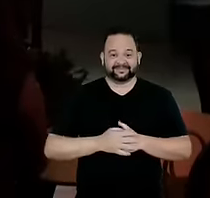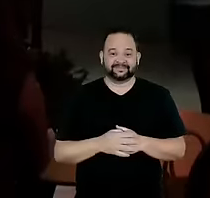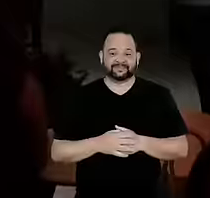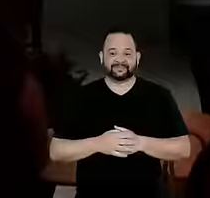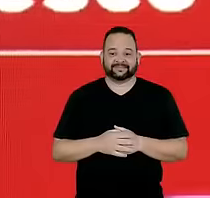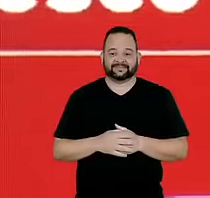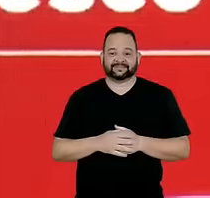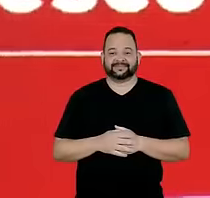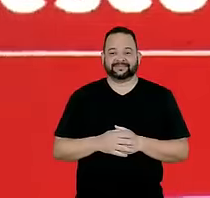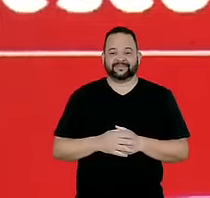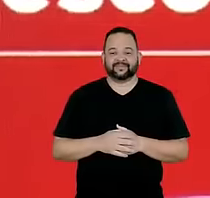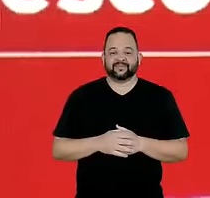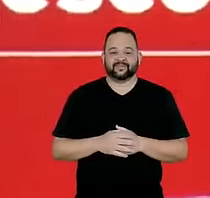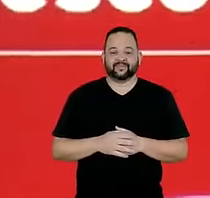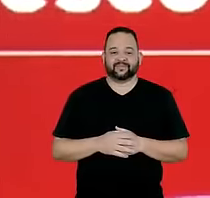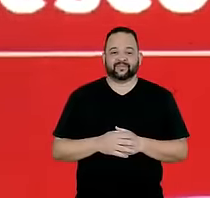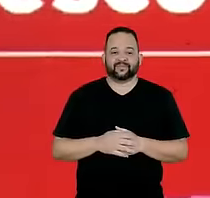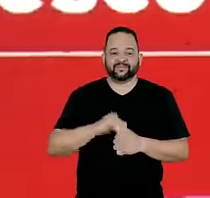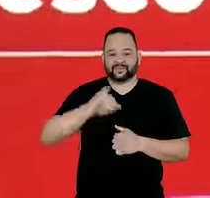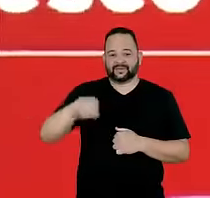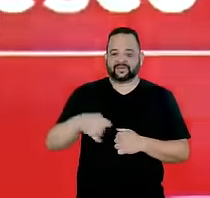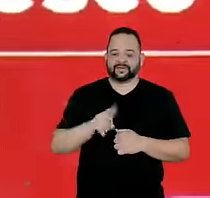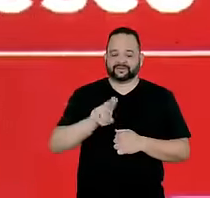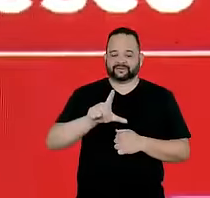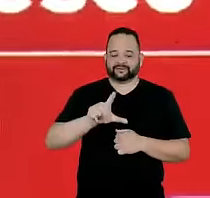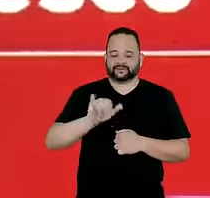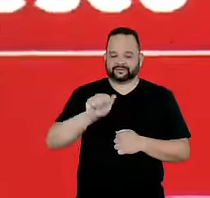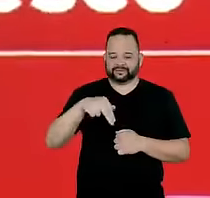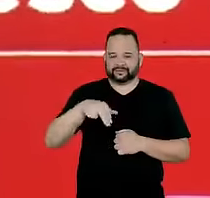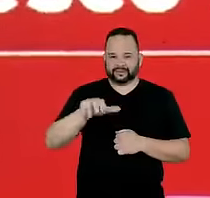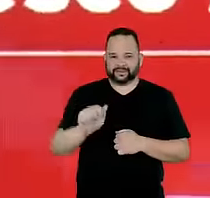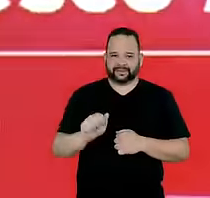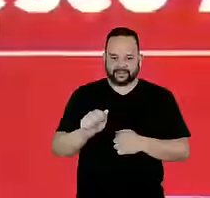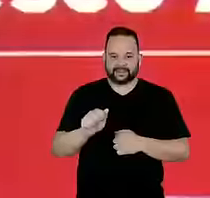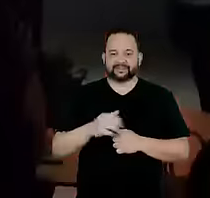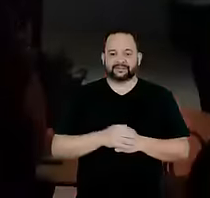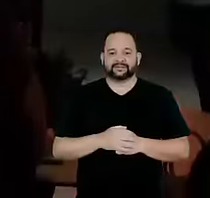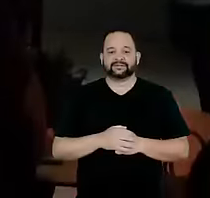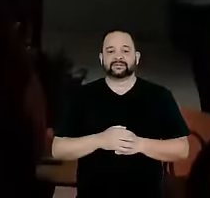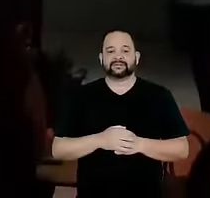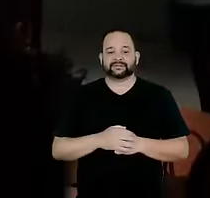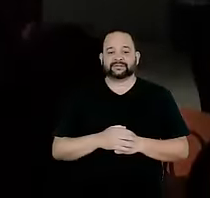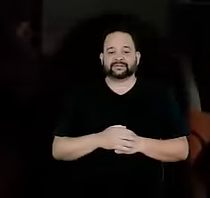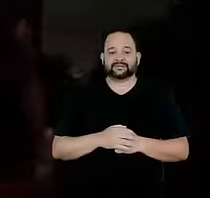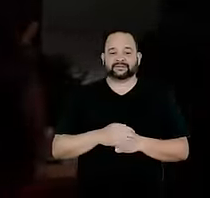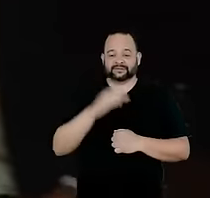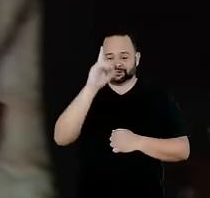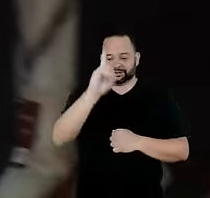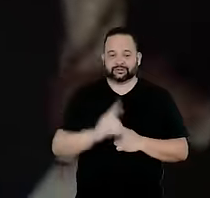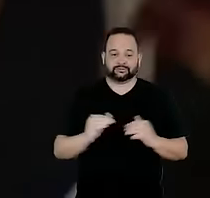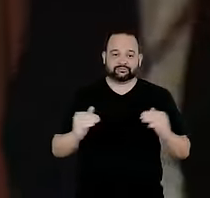recebê-lo Juliana laran que é c da Bradesco Global Private Bank